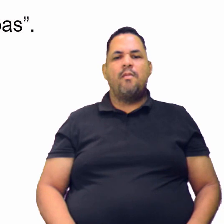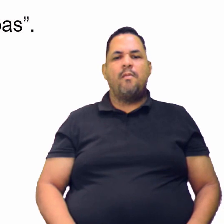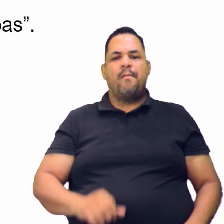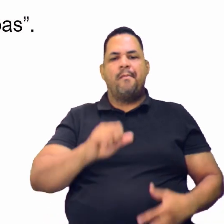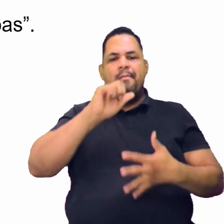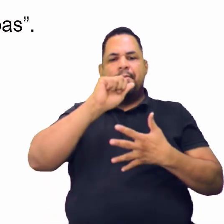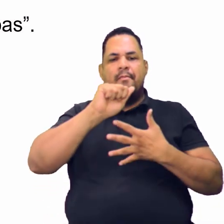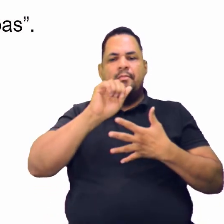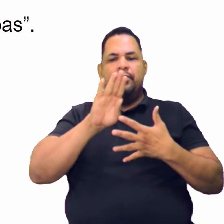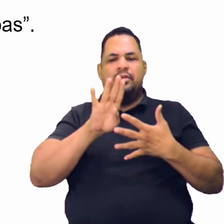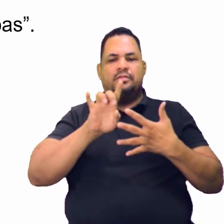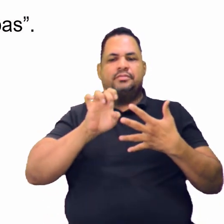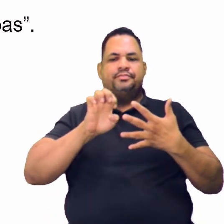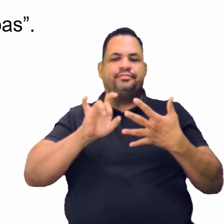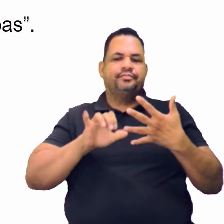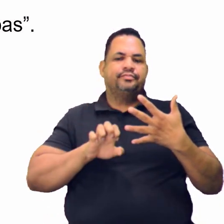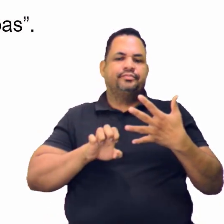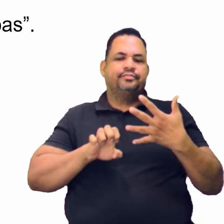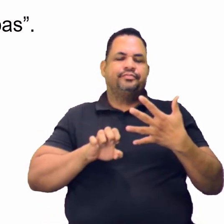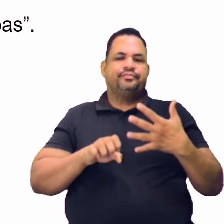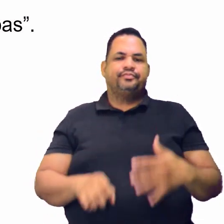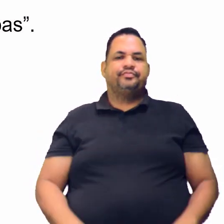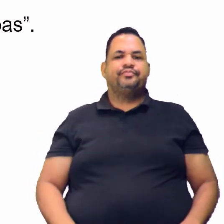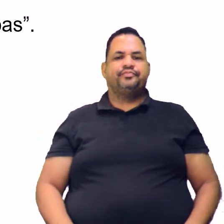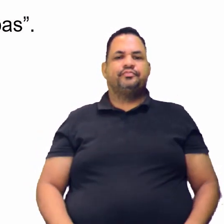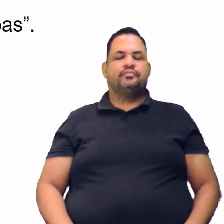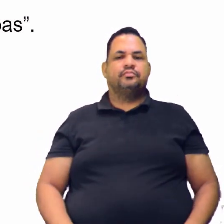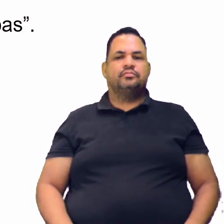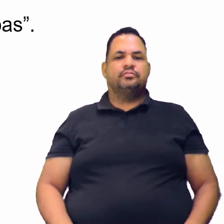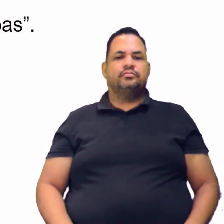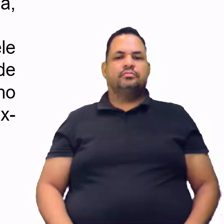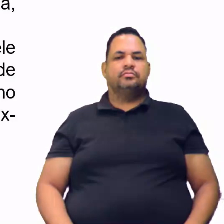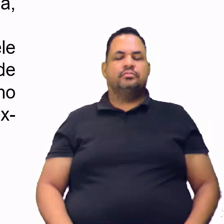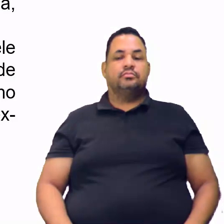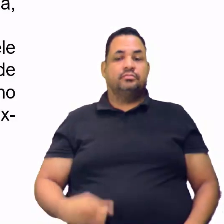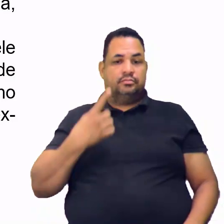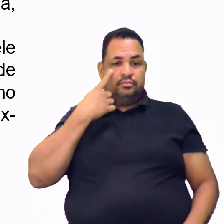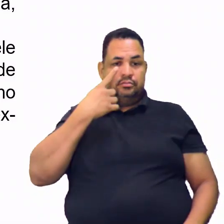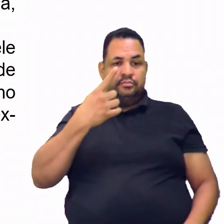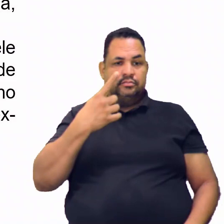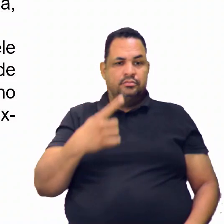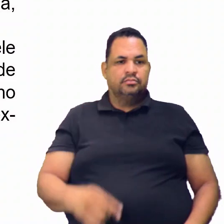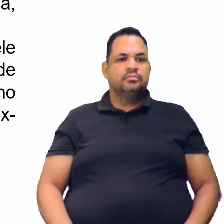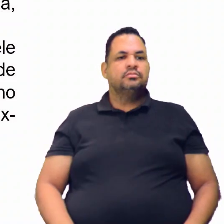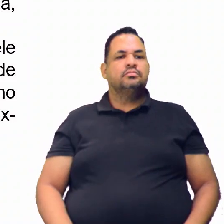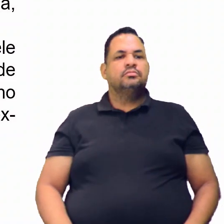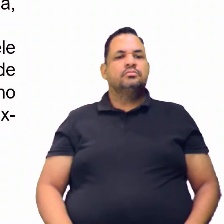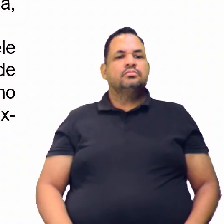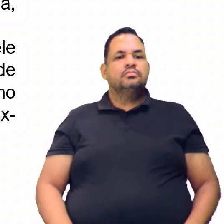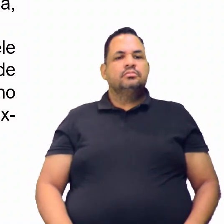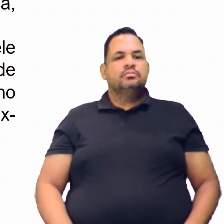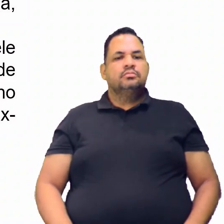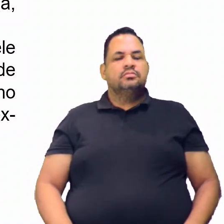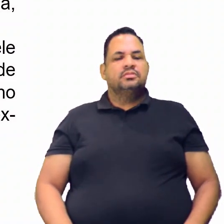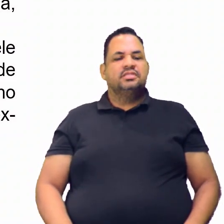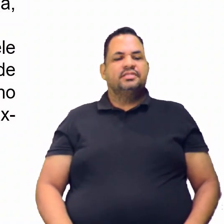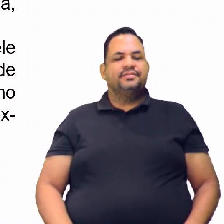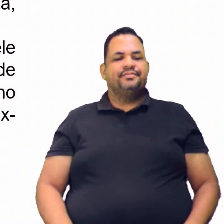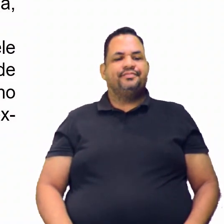A, B, C, D ou E, amadinhos? Olha bem aqui, ó, esse texto. Vamos lá